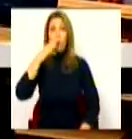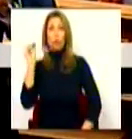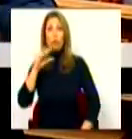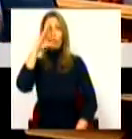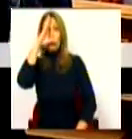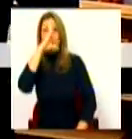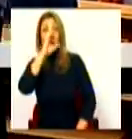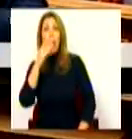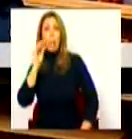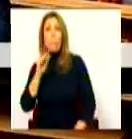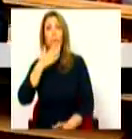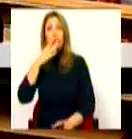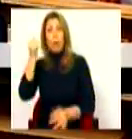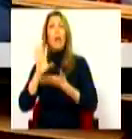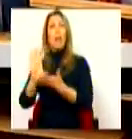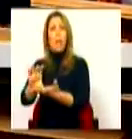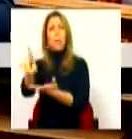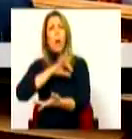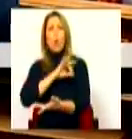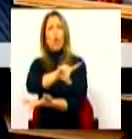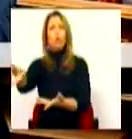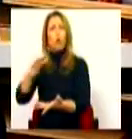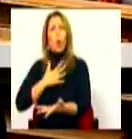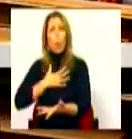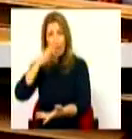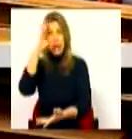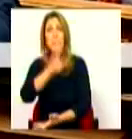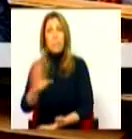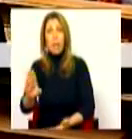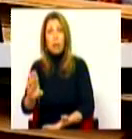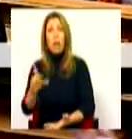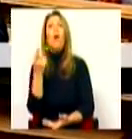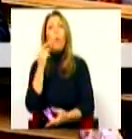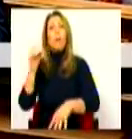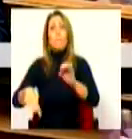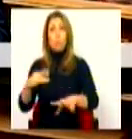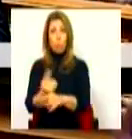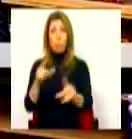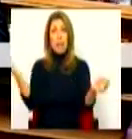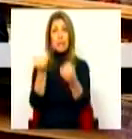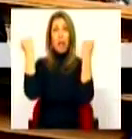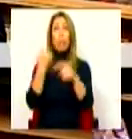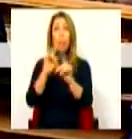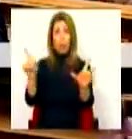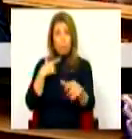não querem saber o que se passou também nesses bancos, que foram salvos com o dinheiro emprestado pelo Estado português.